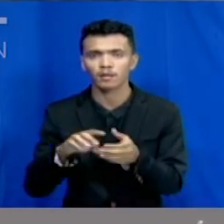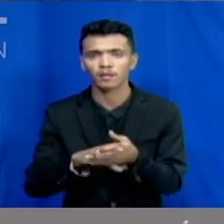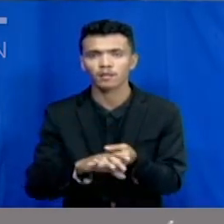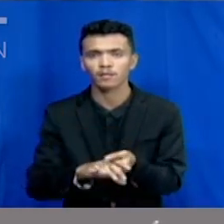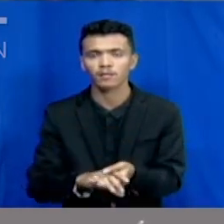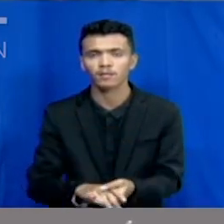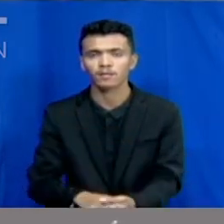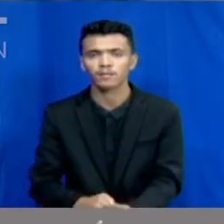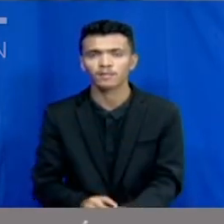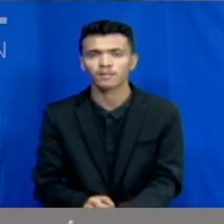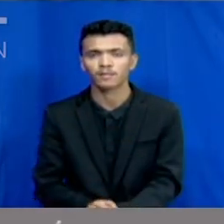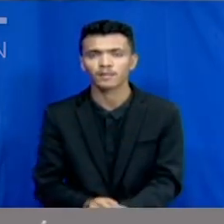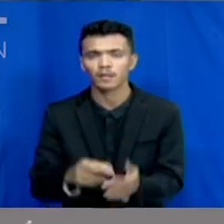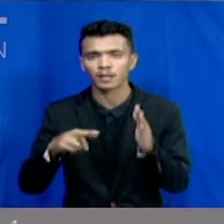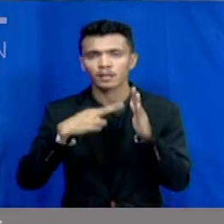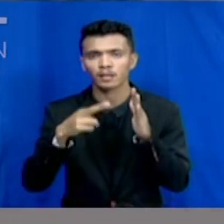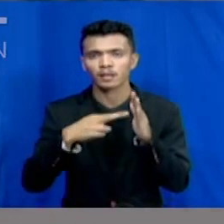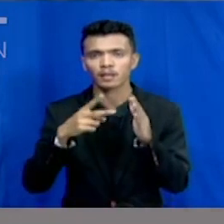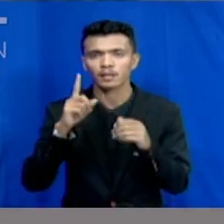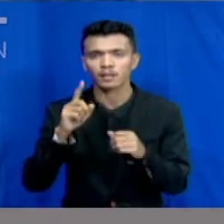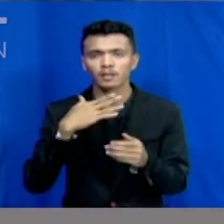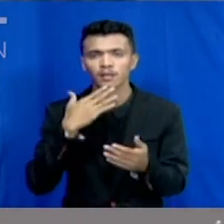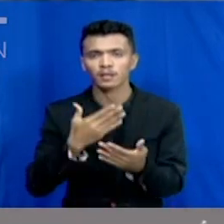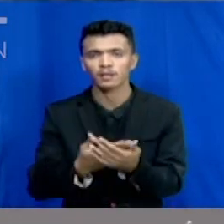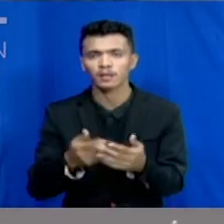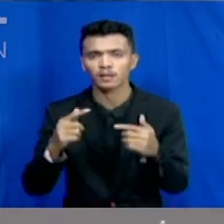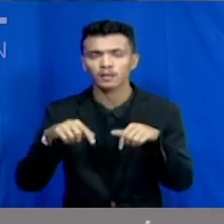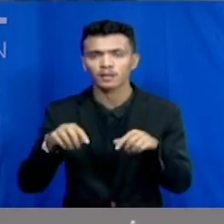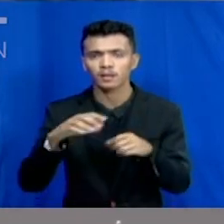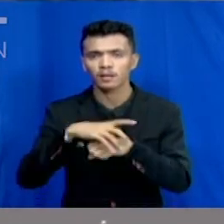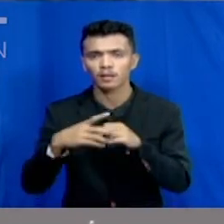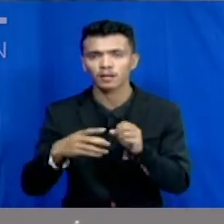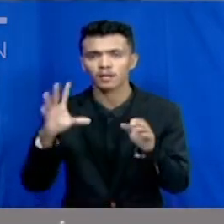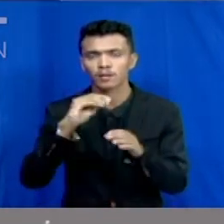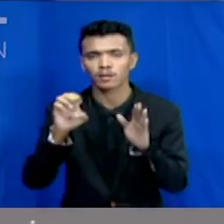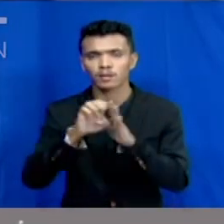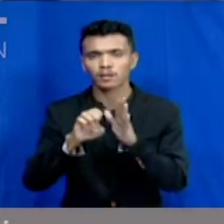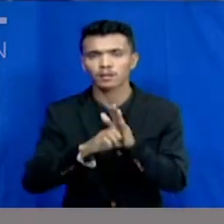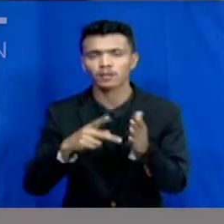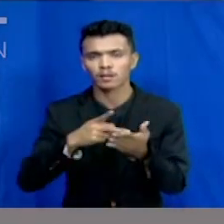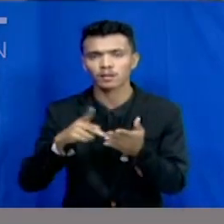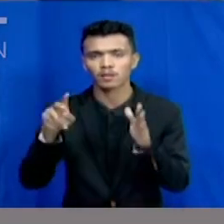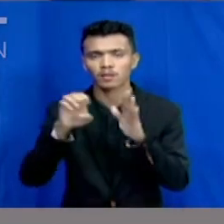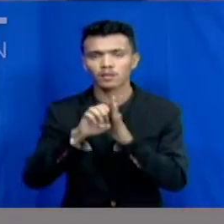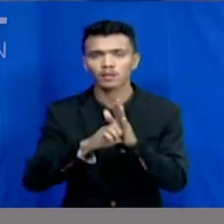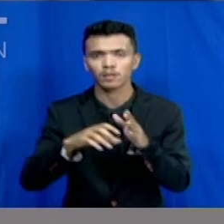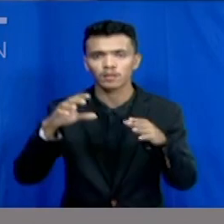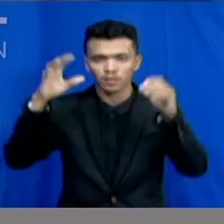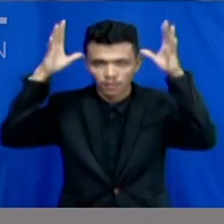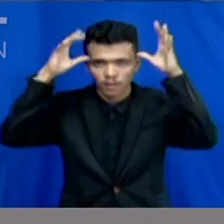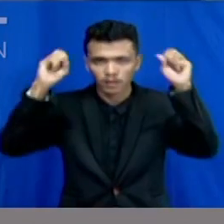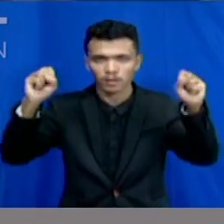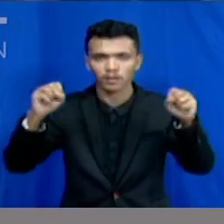ano. Regulariza diretamente ela e a raio o Estado tem que ser o Estado. Presidente da Autoridade